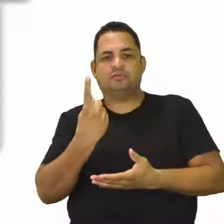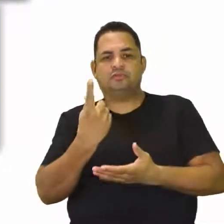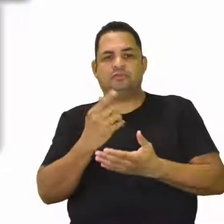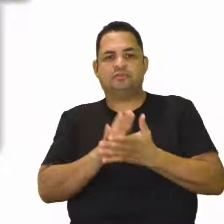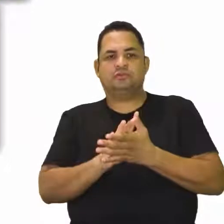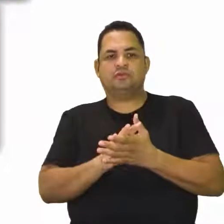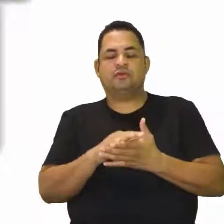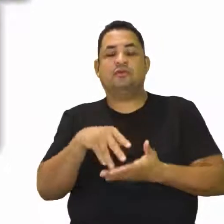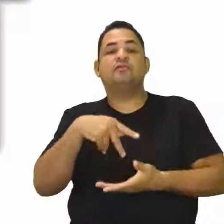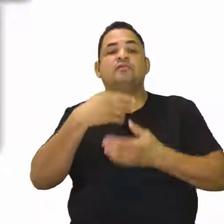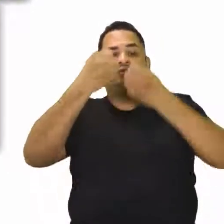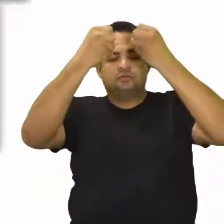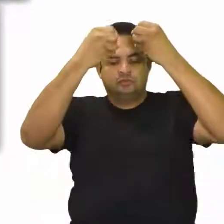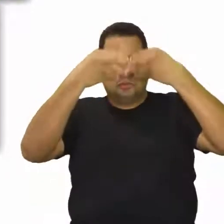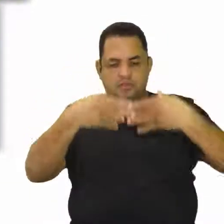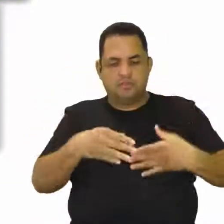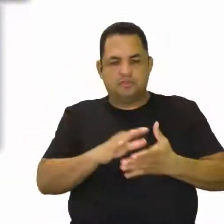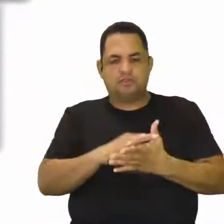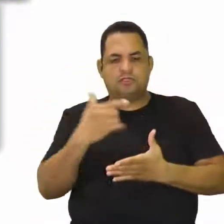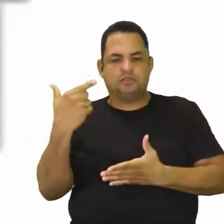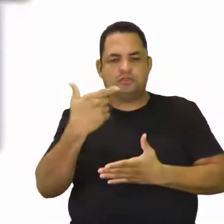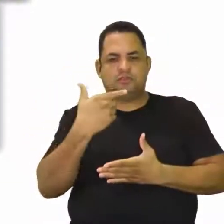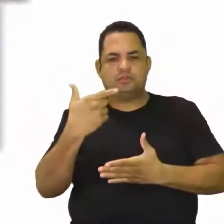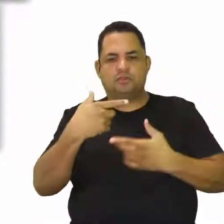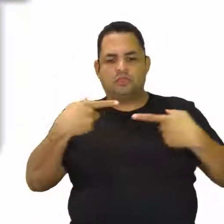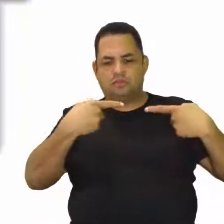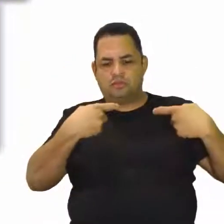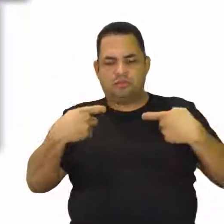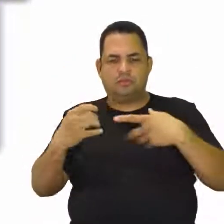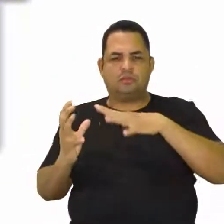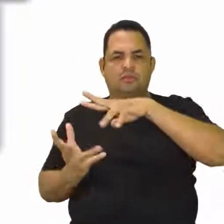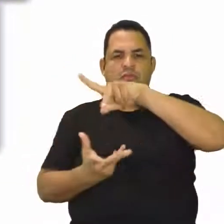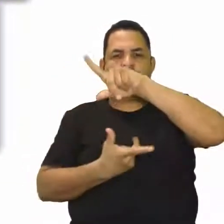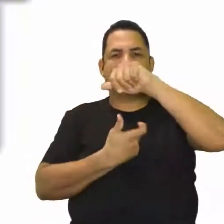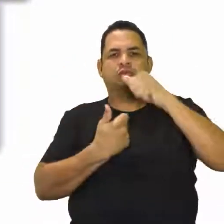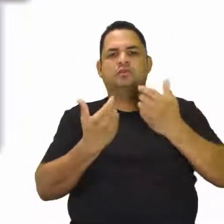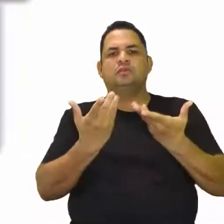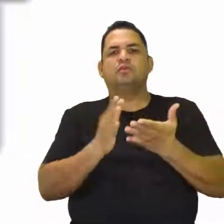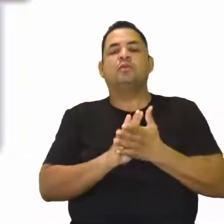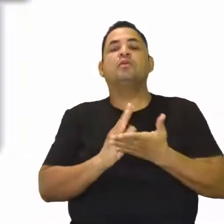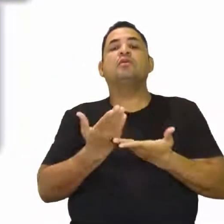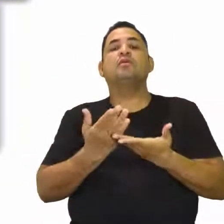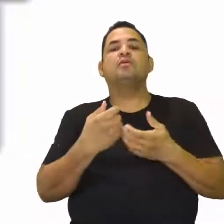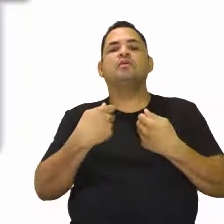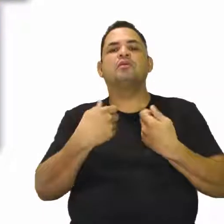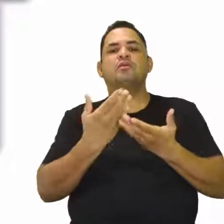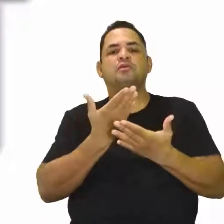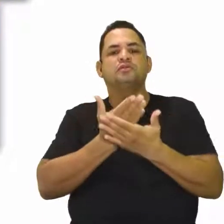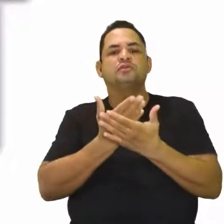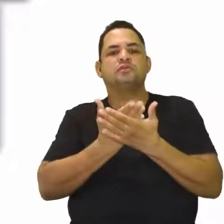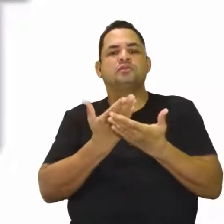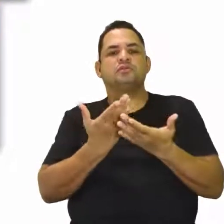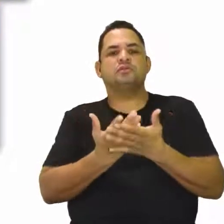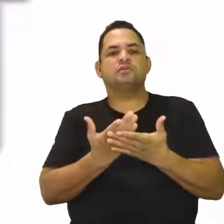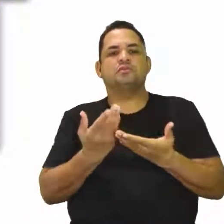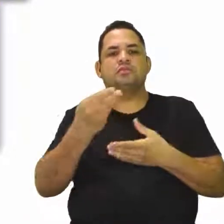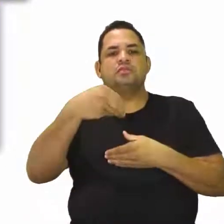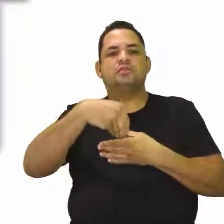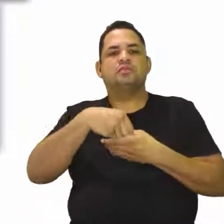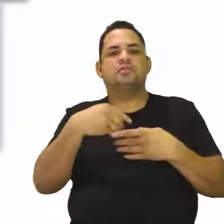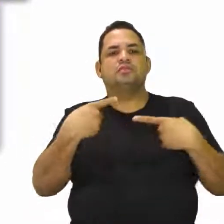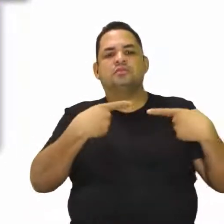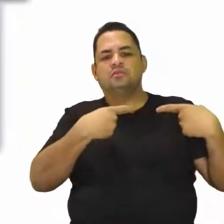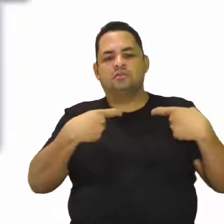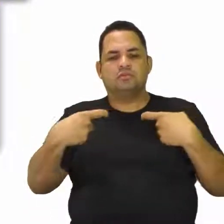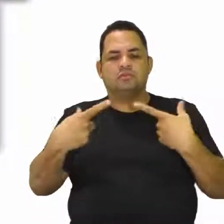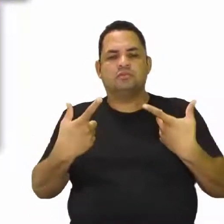a Segunda Guerra Mundial. O que especificamente, professor, nós veremos nessa guerra? Pois é, vamos